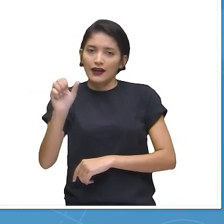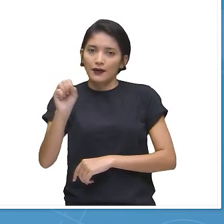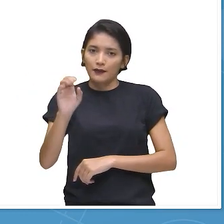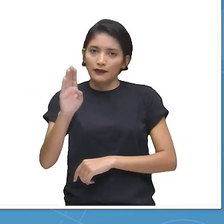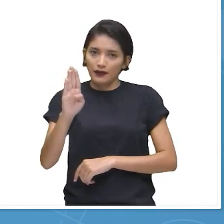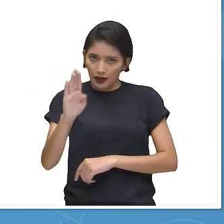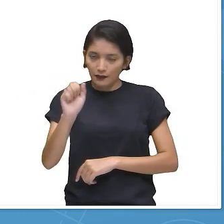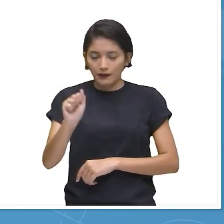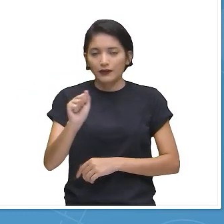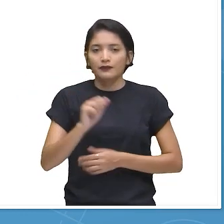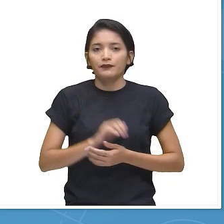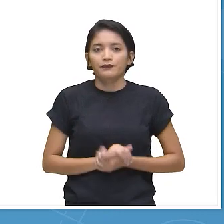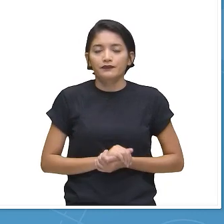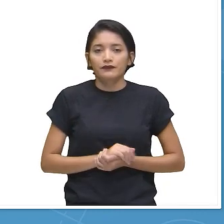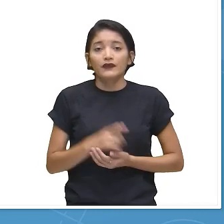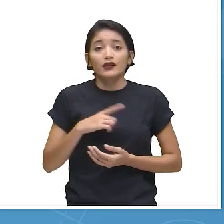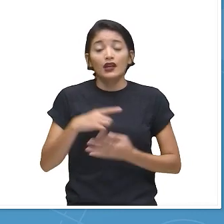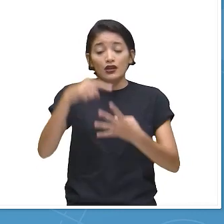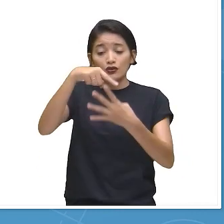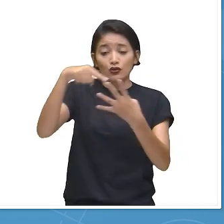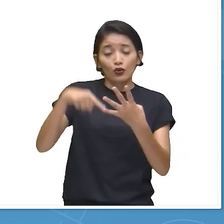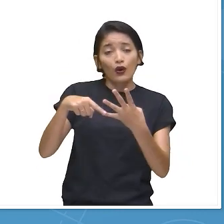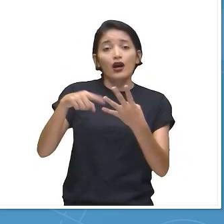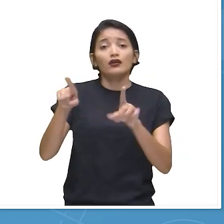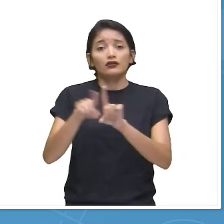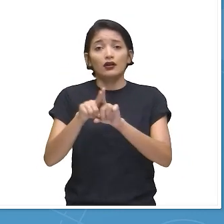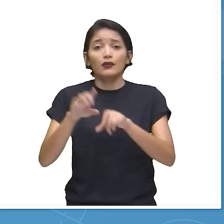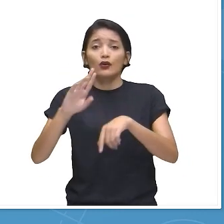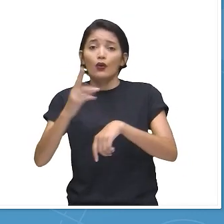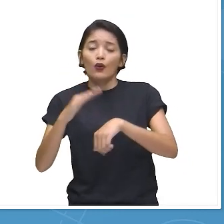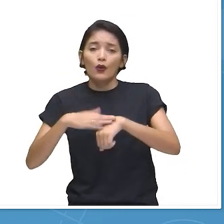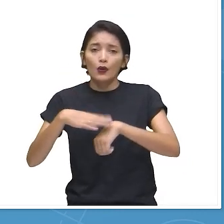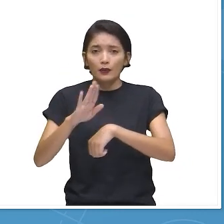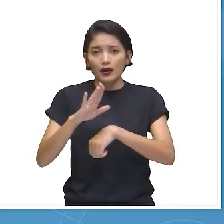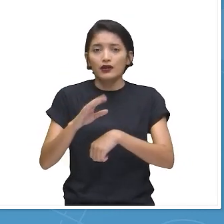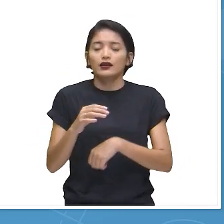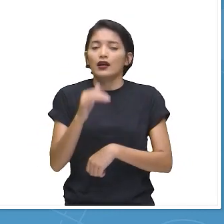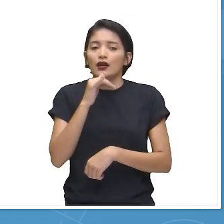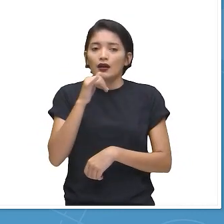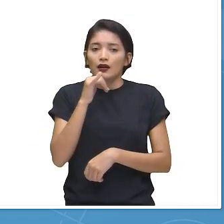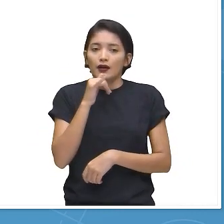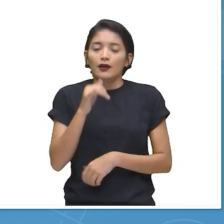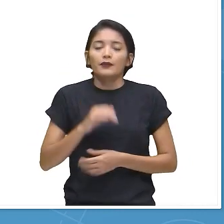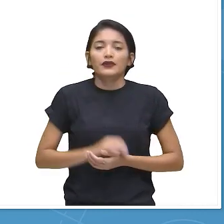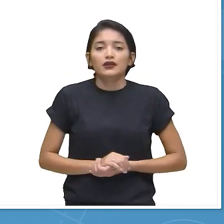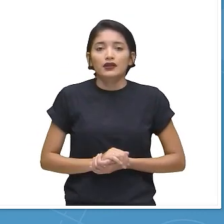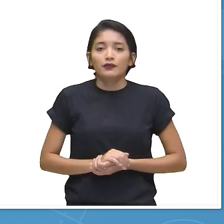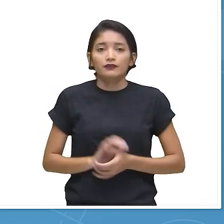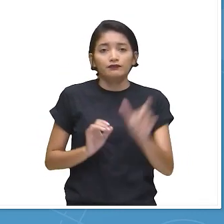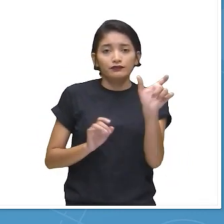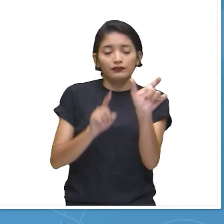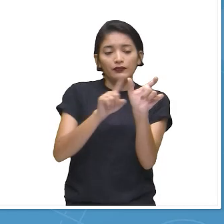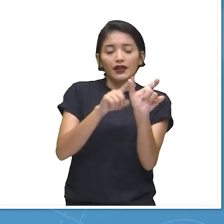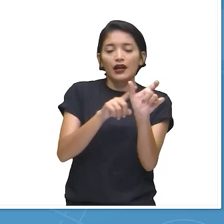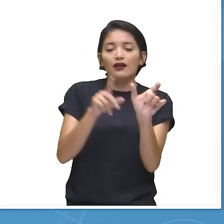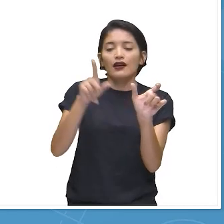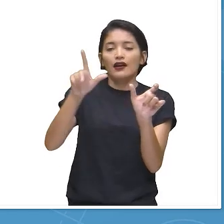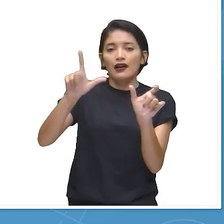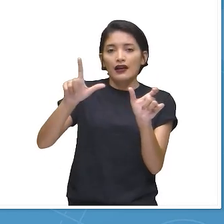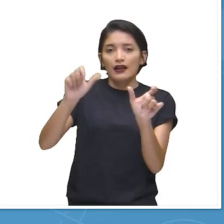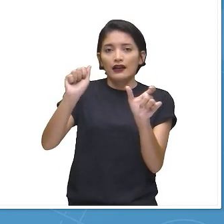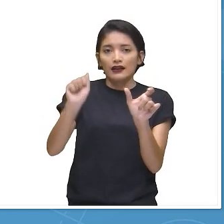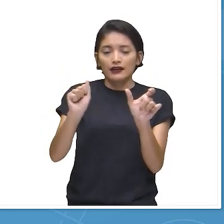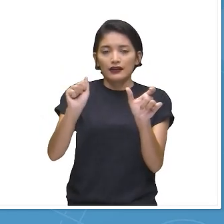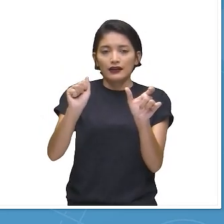constituídas por 4 ou mais sílabas, como nós já vimos, um exemplo, lâmpada, lâmpada. Não,